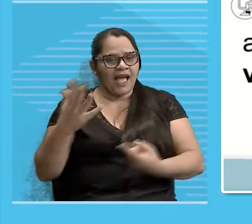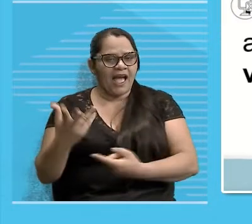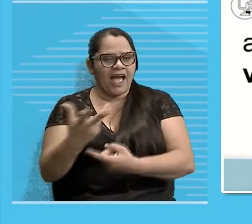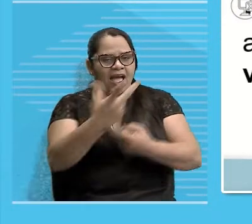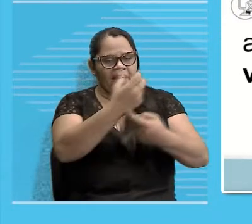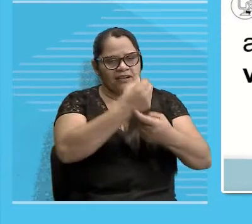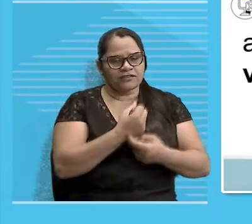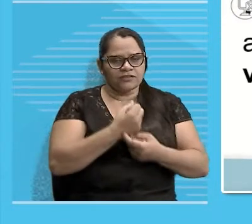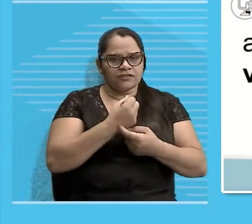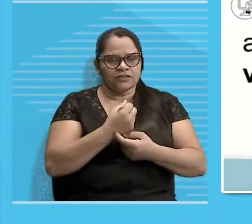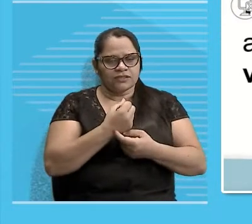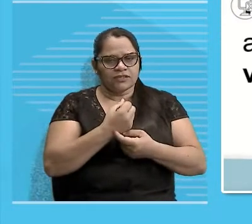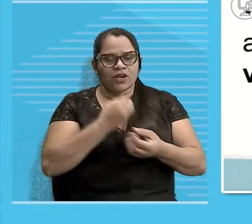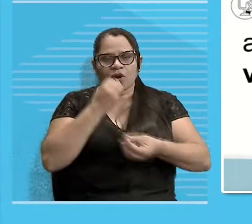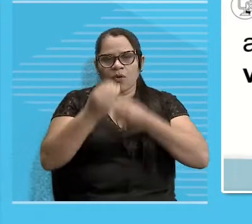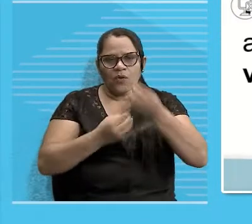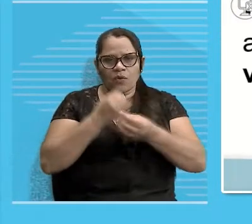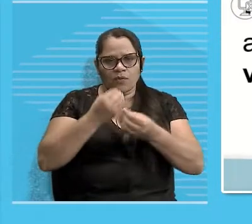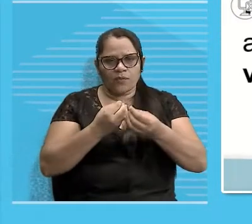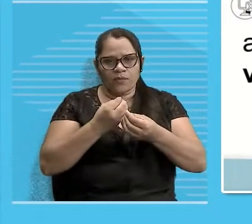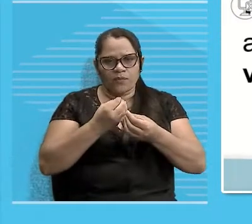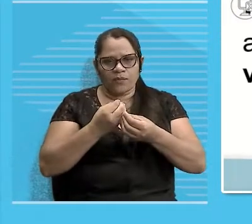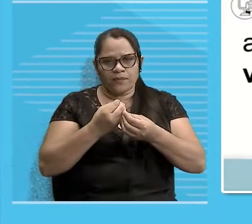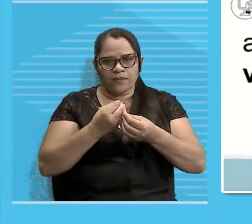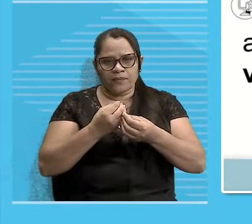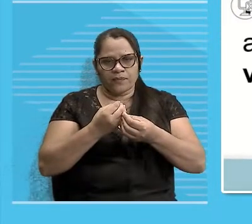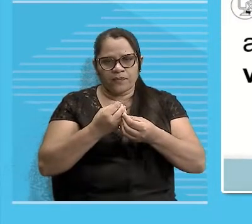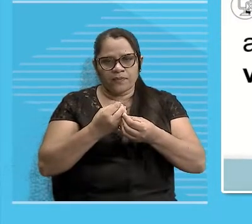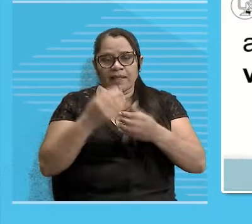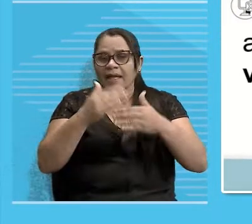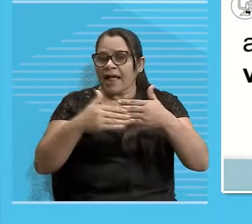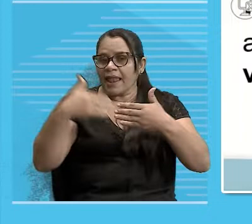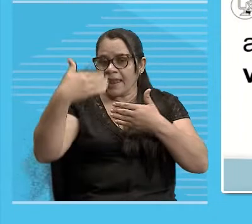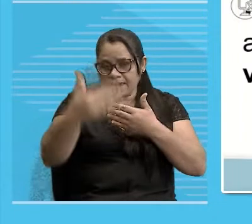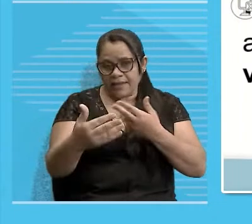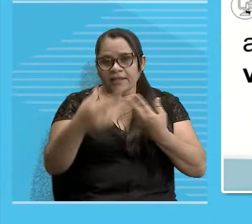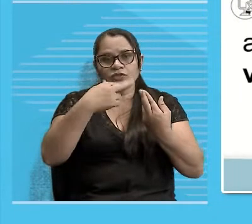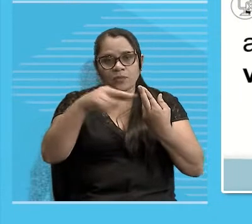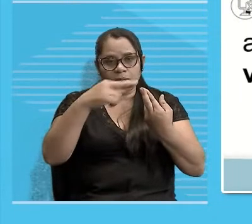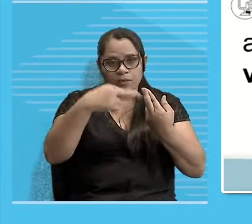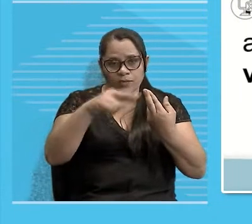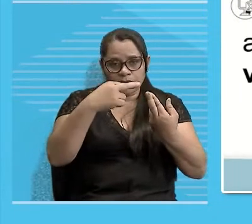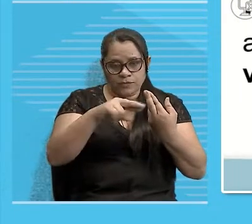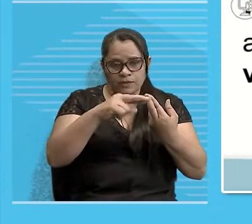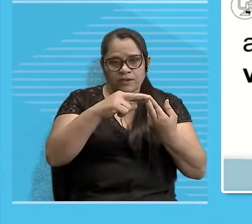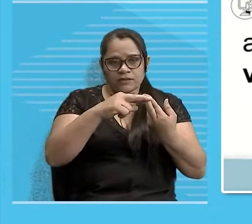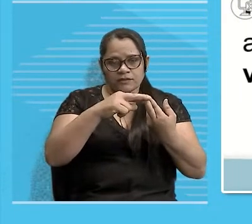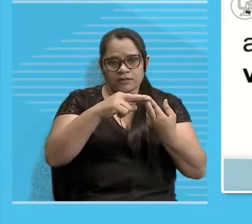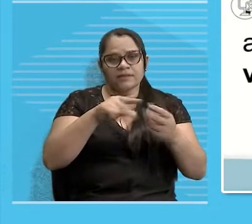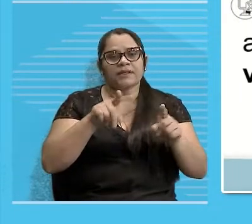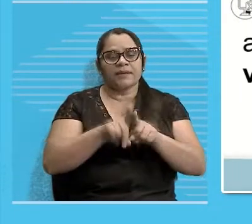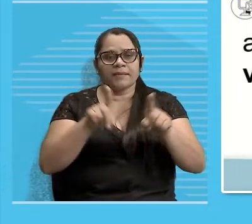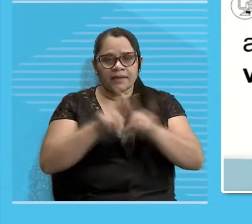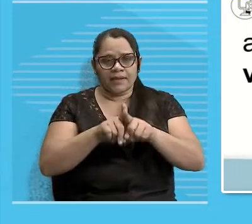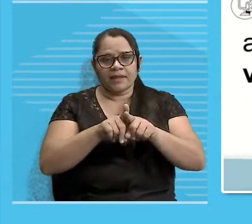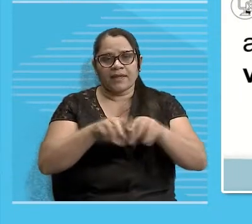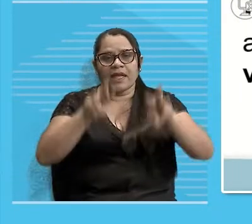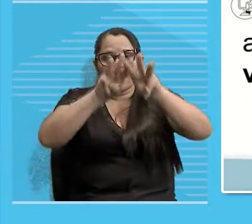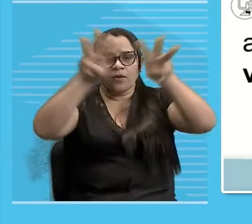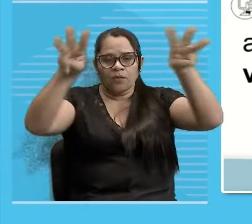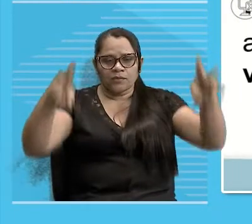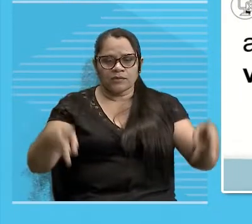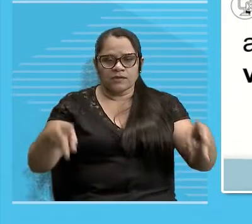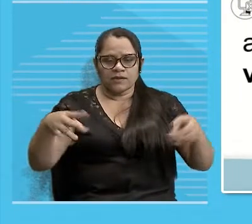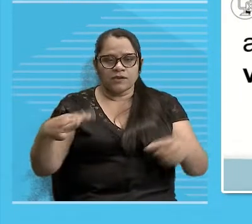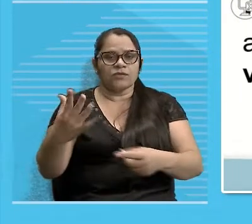dúvidas, é um... Além desse ponto religioso, é um grande museu de obras com características sacras,